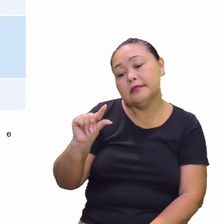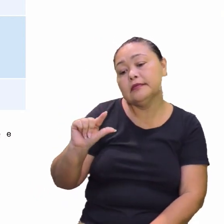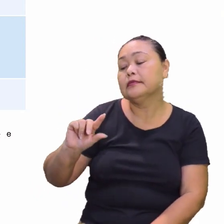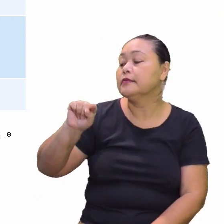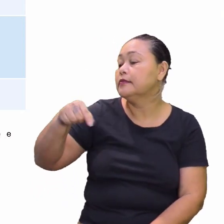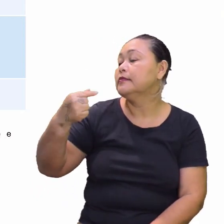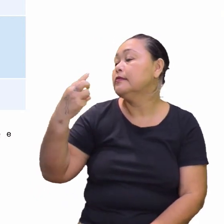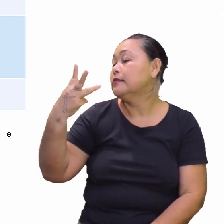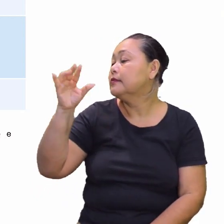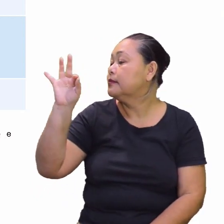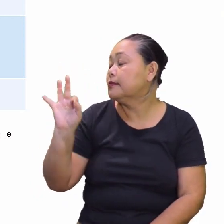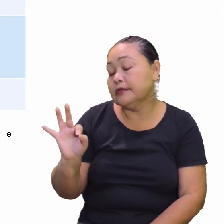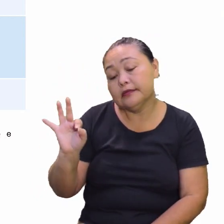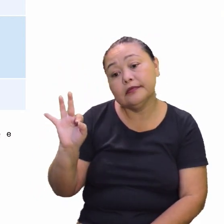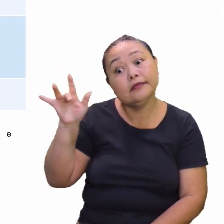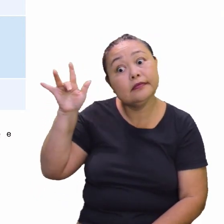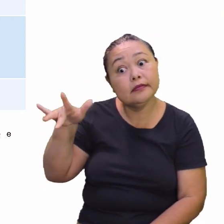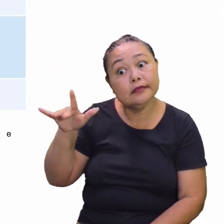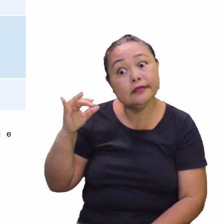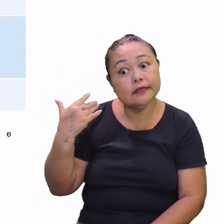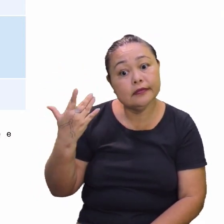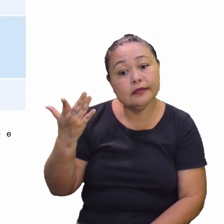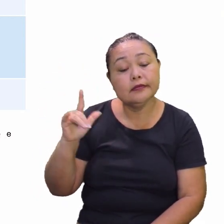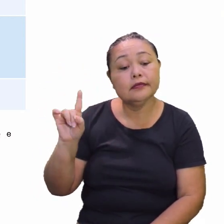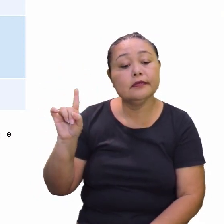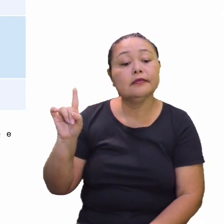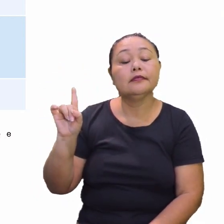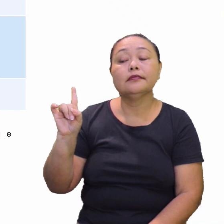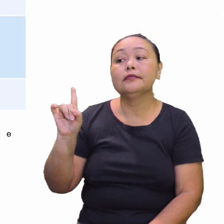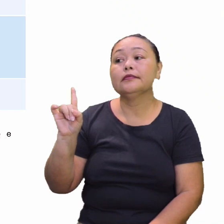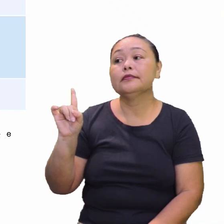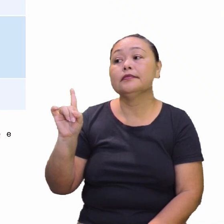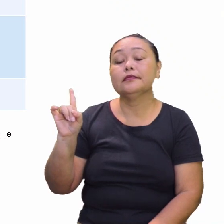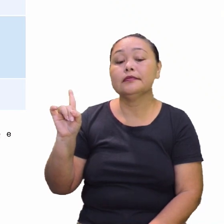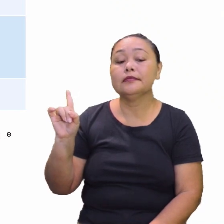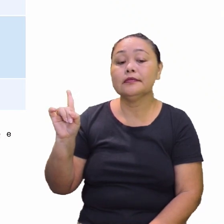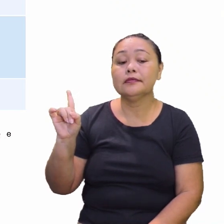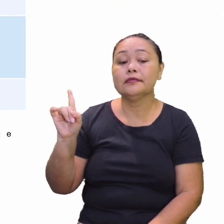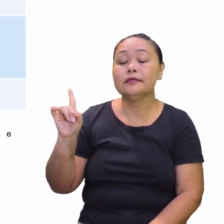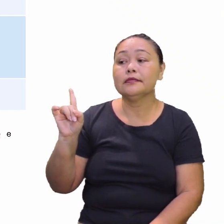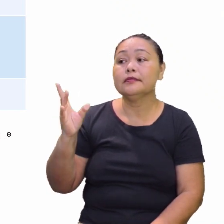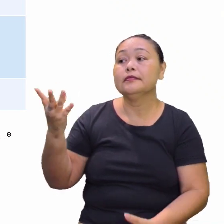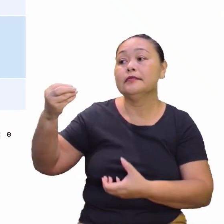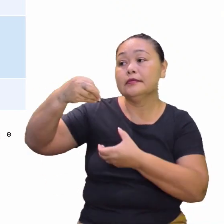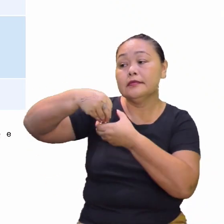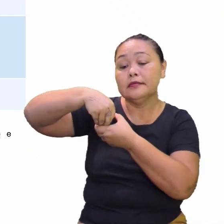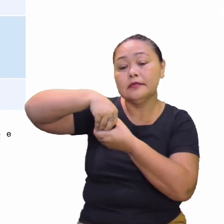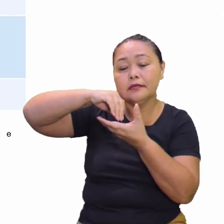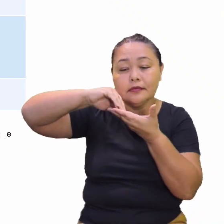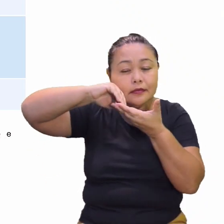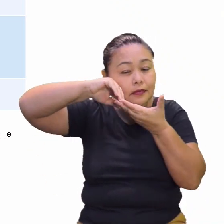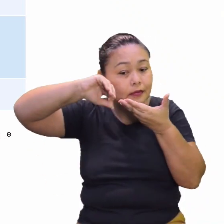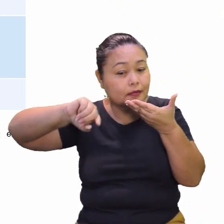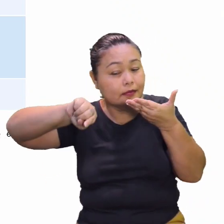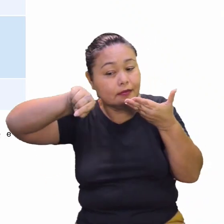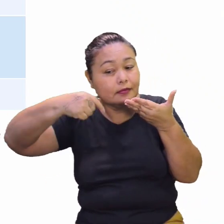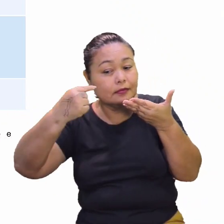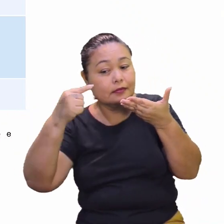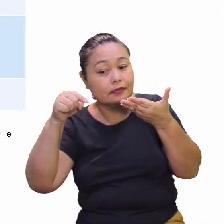de 1,3%. Ei, Rogério, o turismo é uma parcela